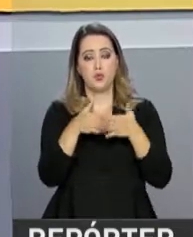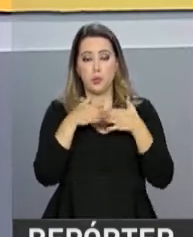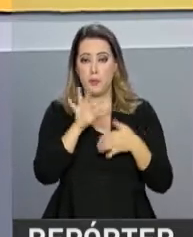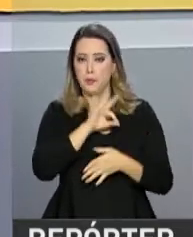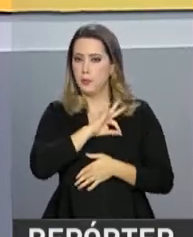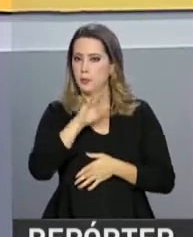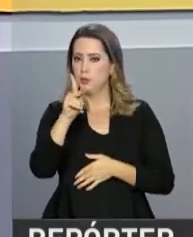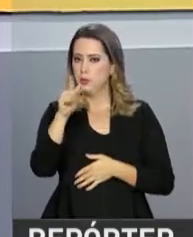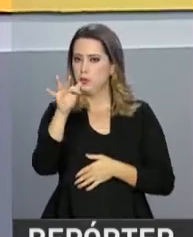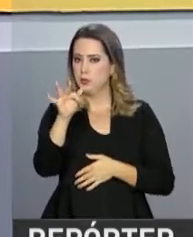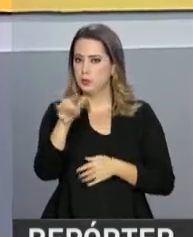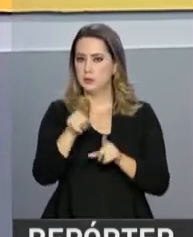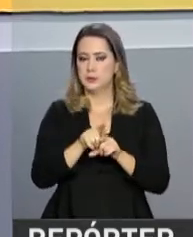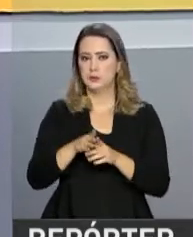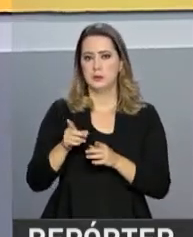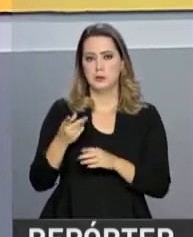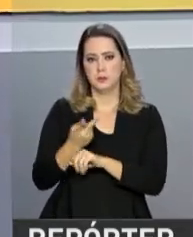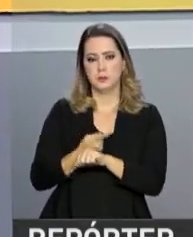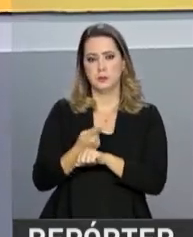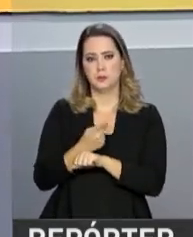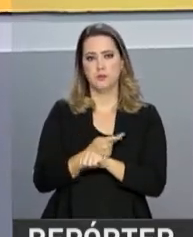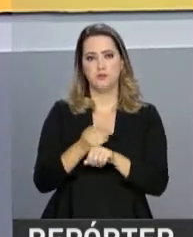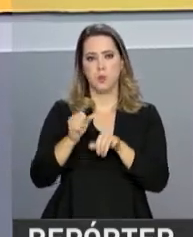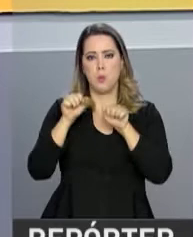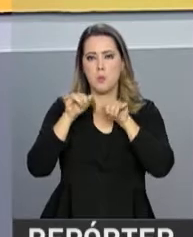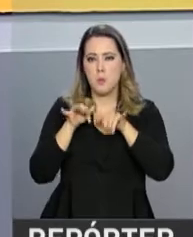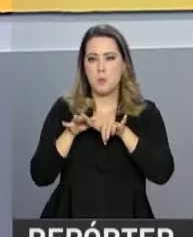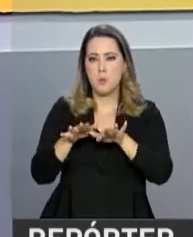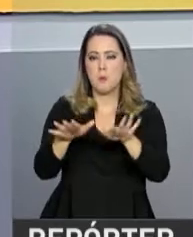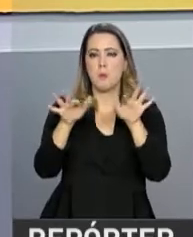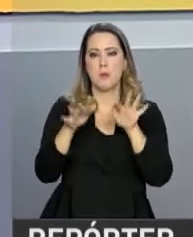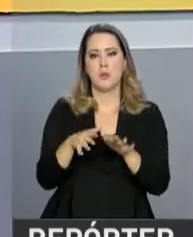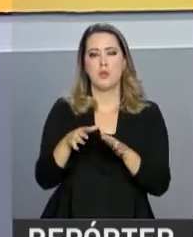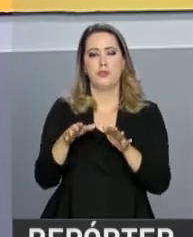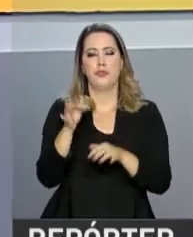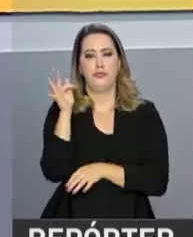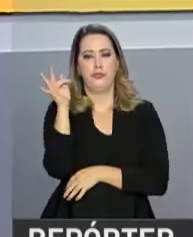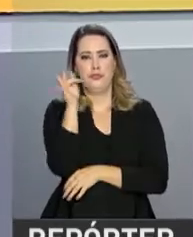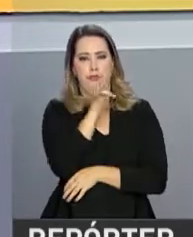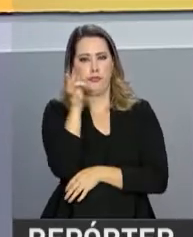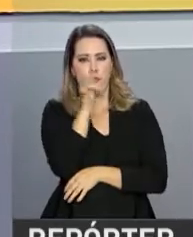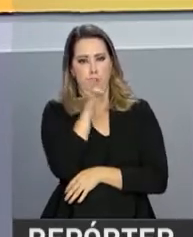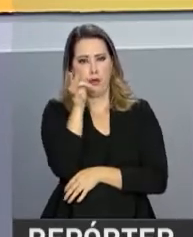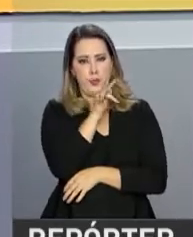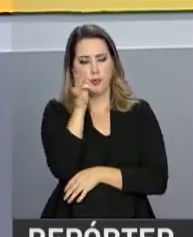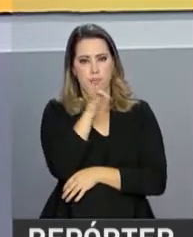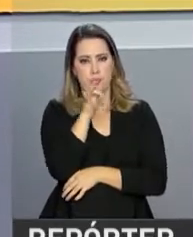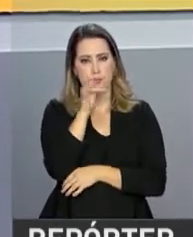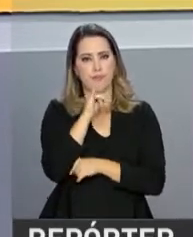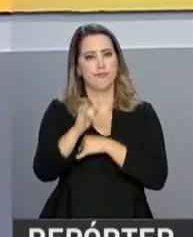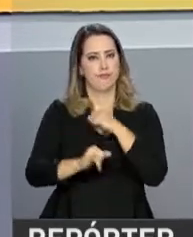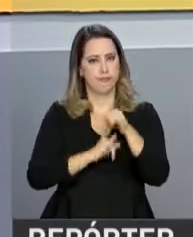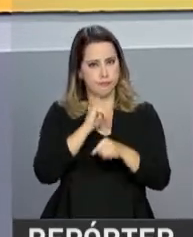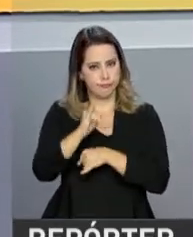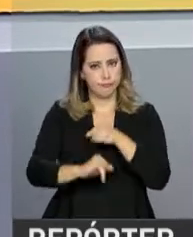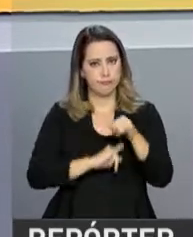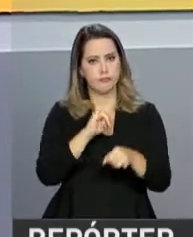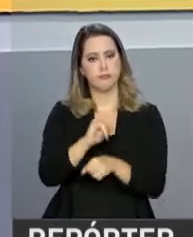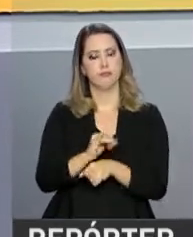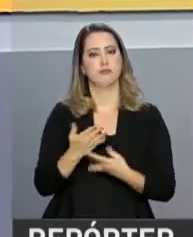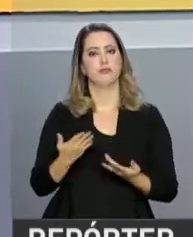solicitou à Polícia Federal que investigue a disseminação de fake news, ou seja, notícias falsas espalhadas na